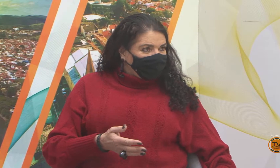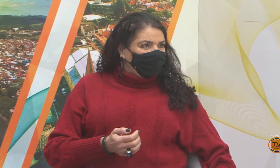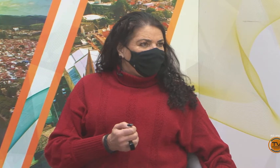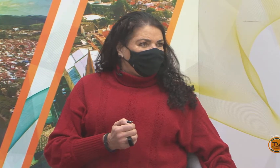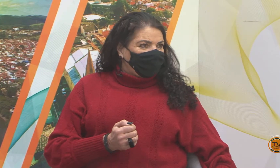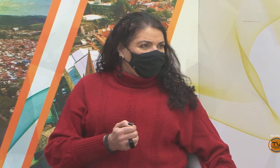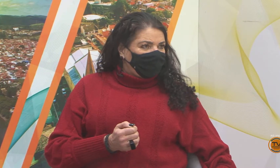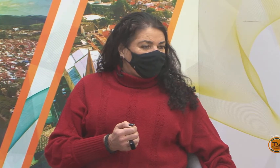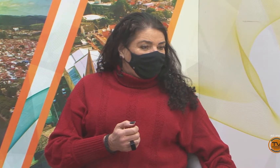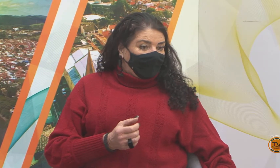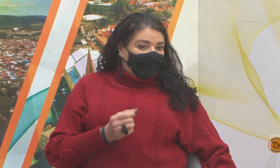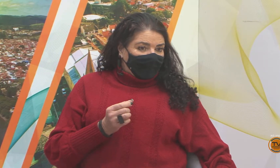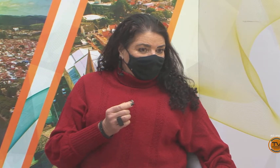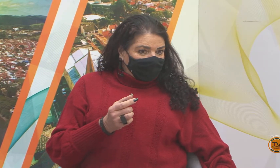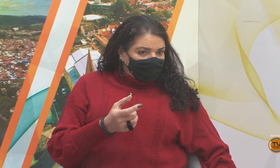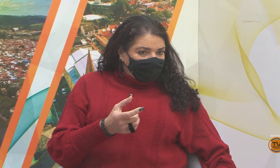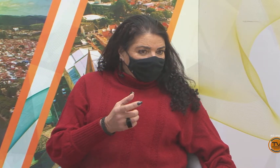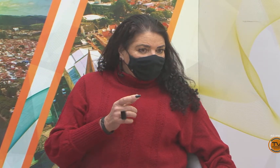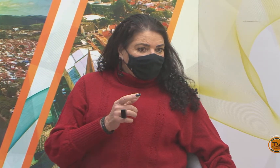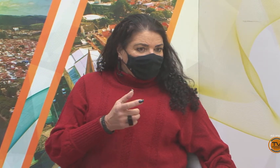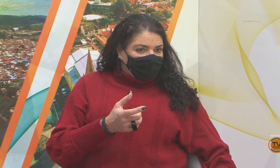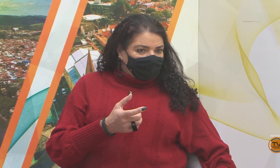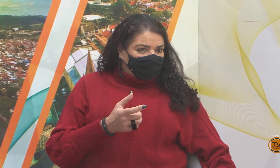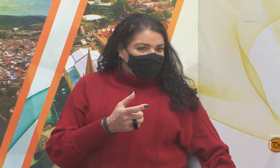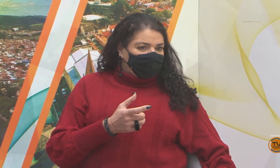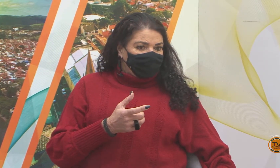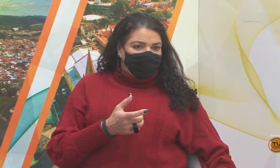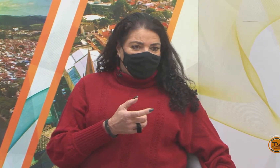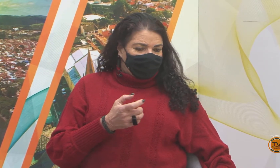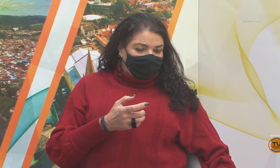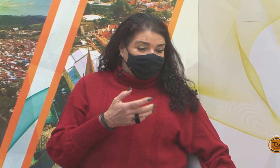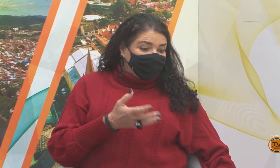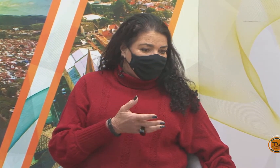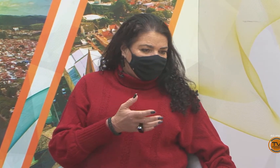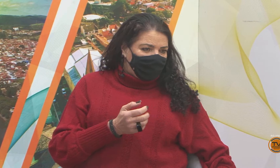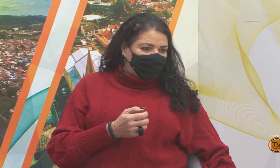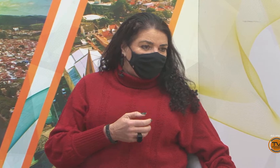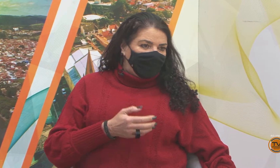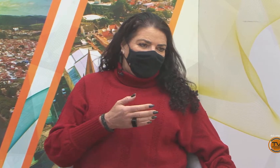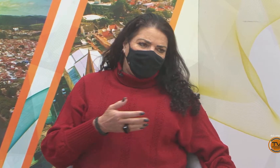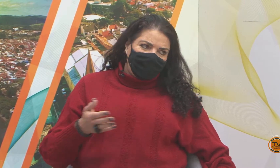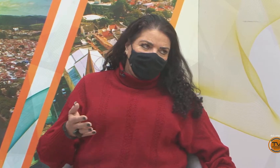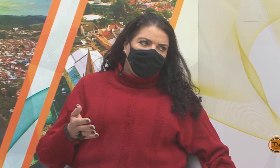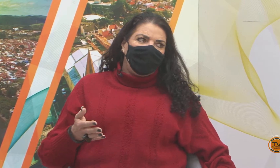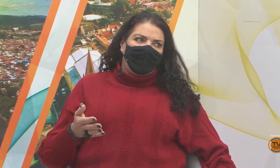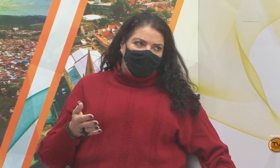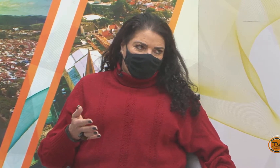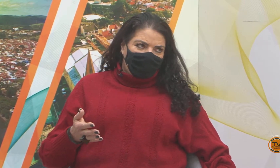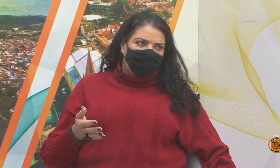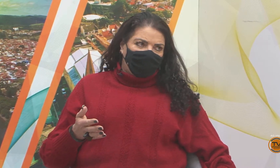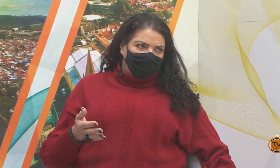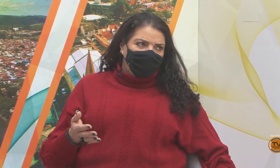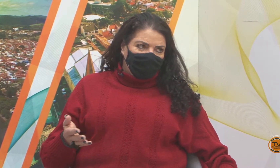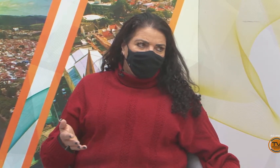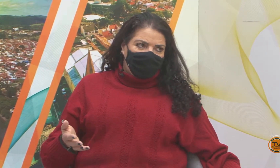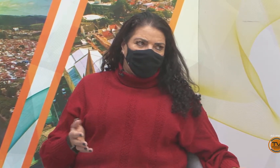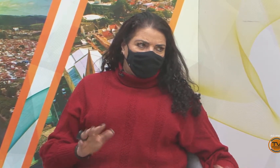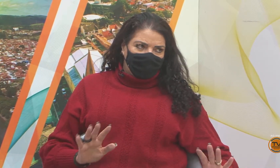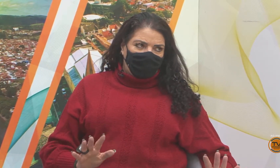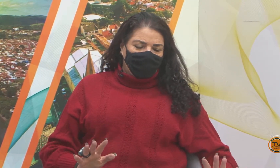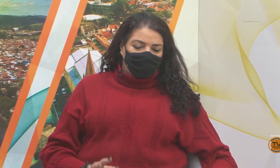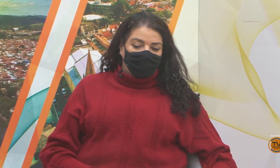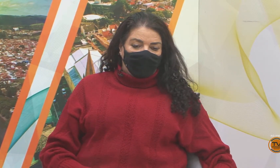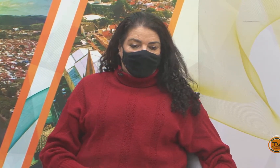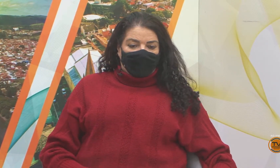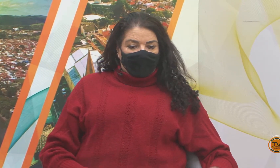nós conseguimos fazer isso, né? Então, estamos vencendo essa fila, essa necessidade. A fila realmente vai demorar um tempo,